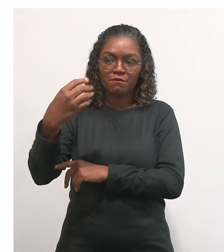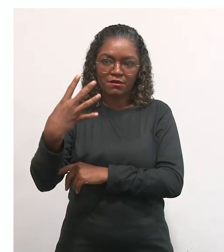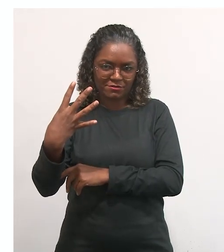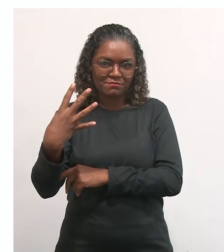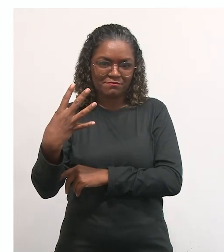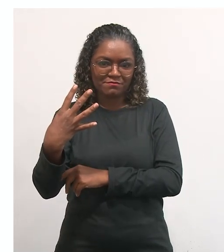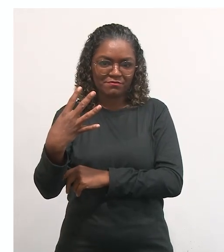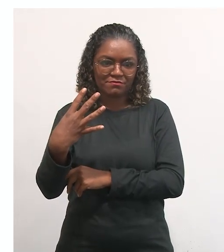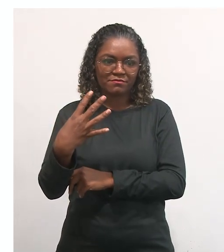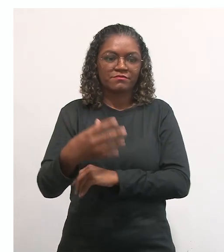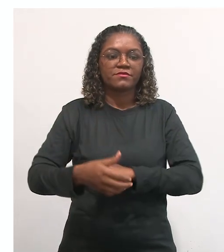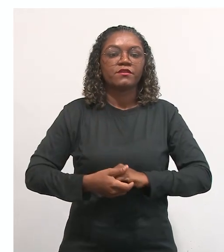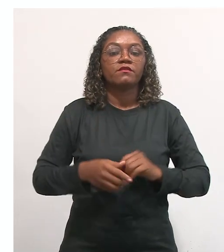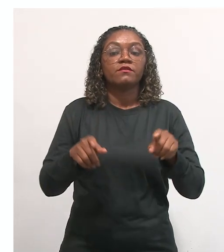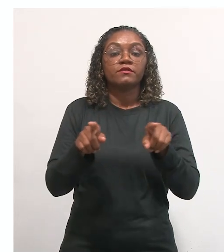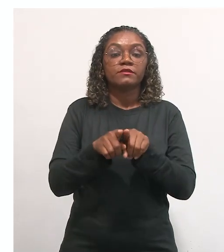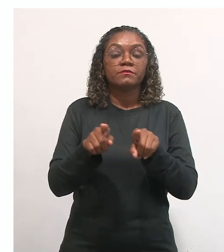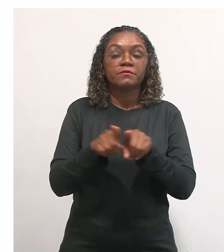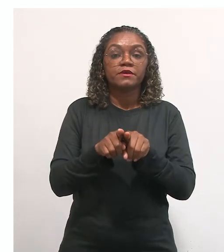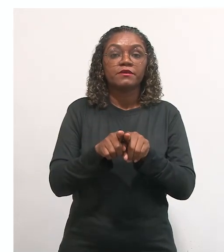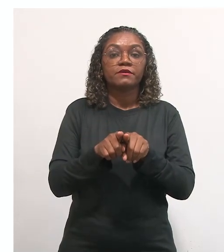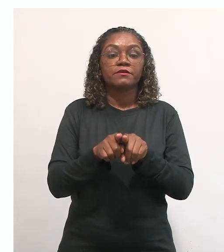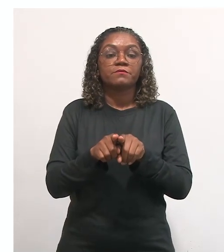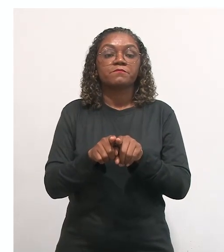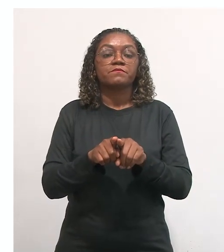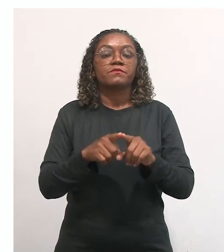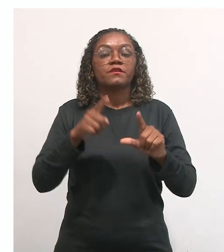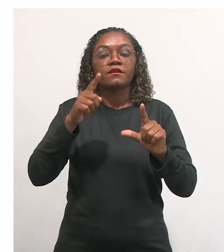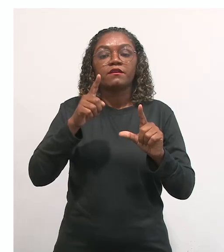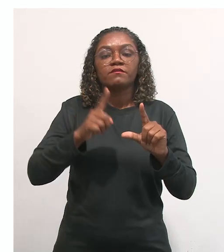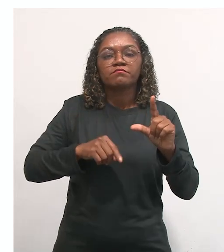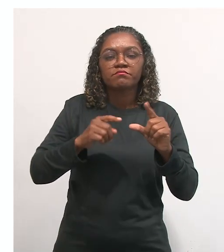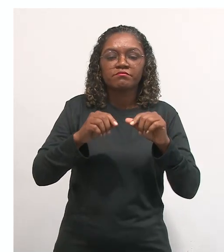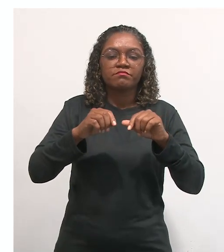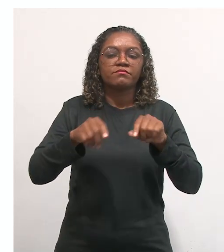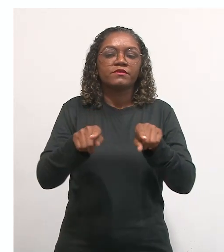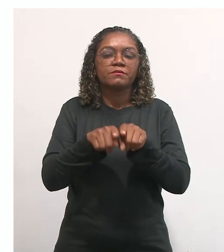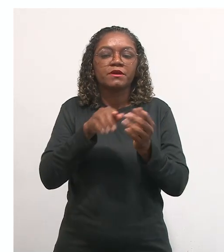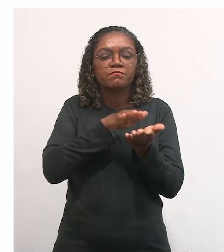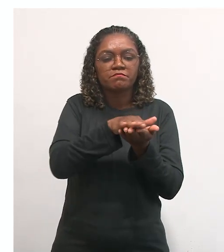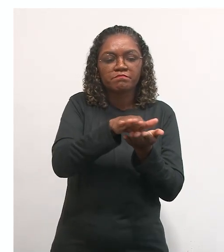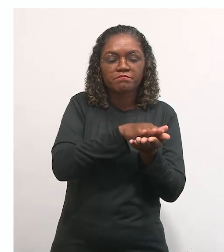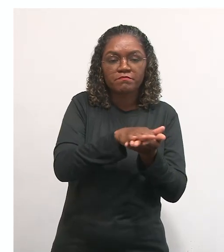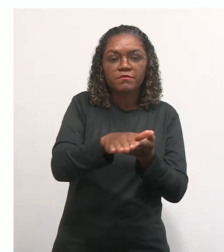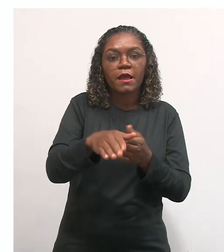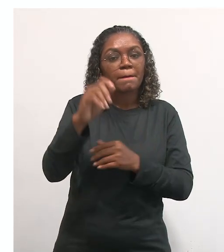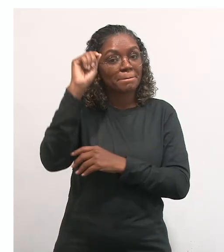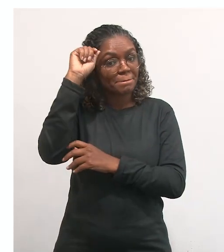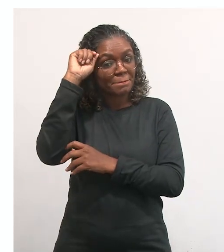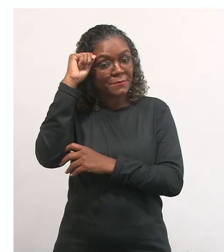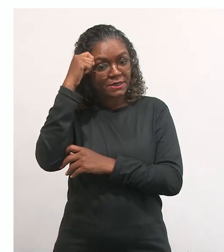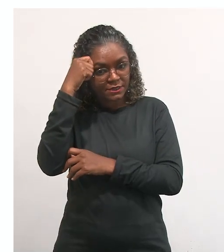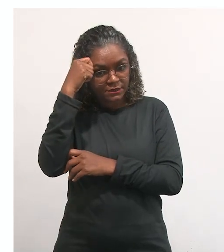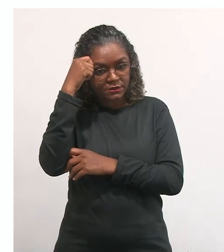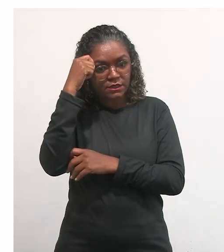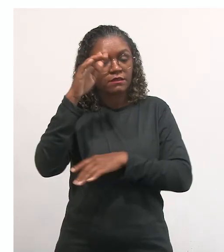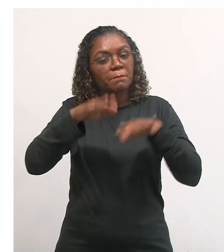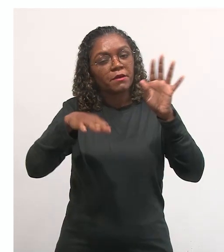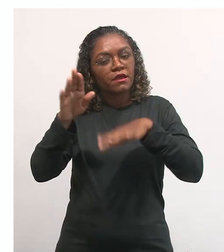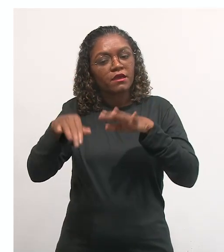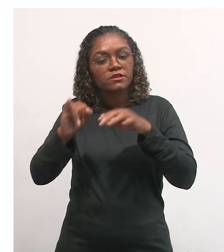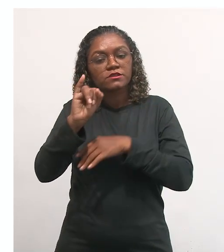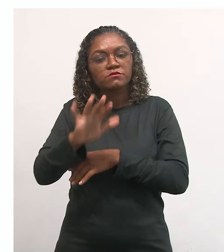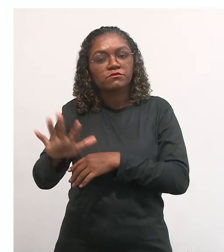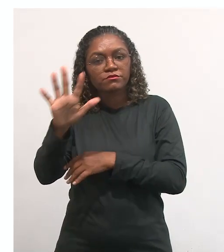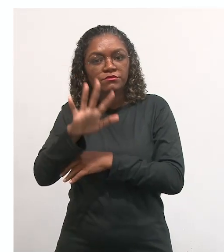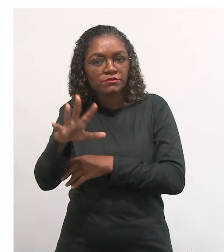né com digitação no no anverso das Folhas e impressão em cor preta a exceção das ilustrações que